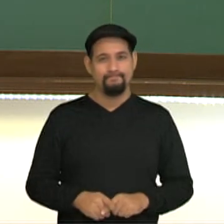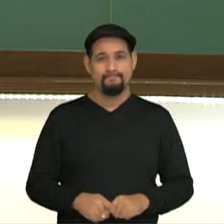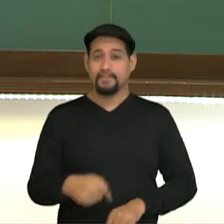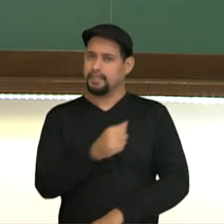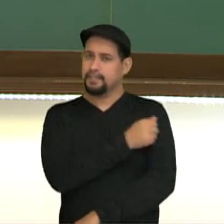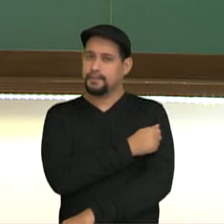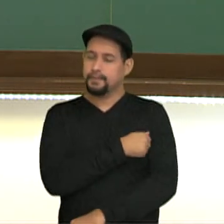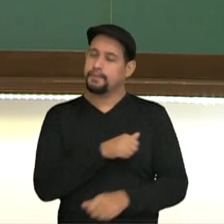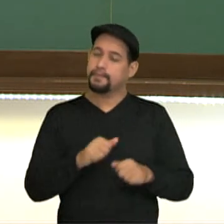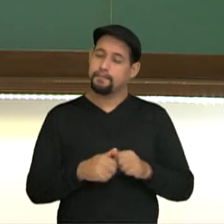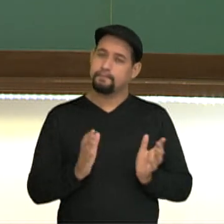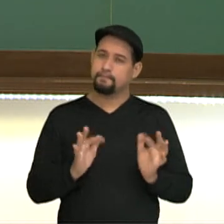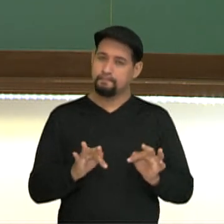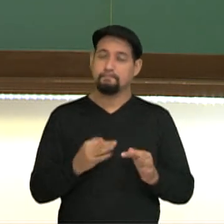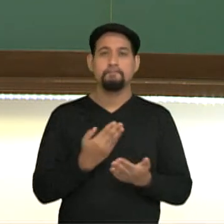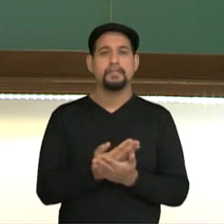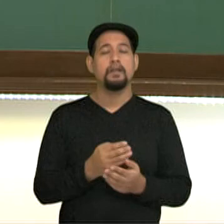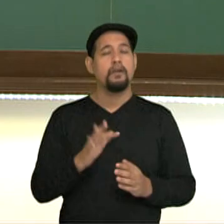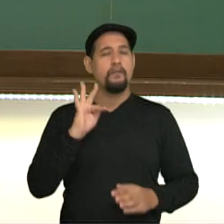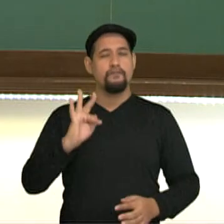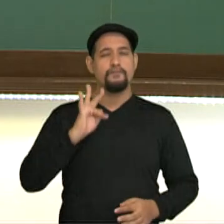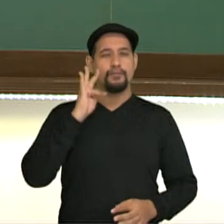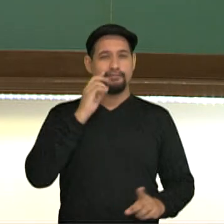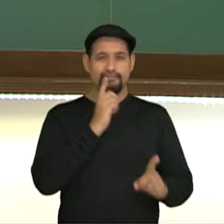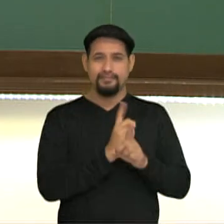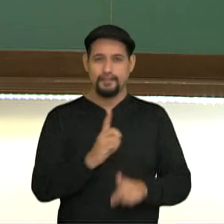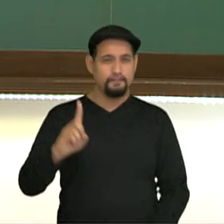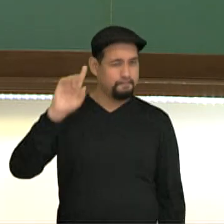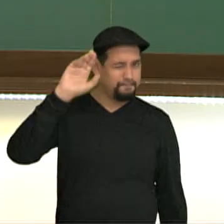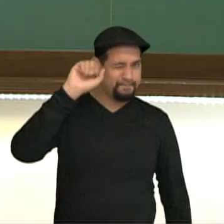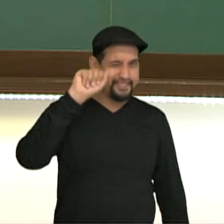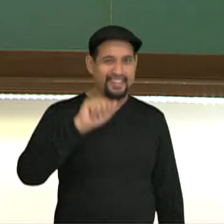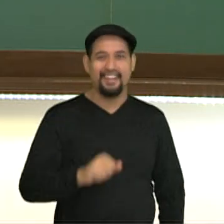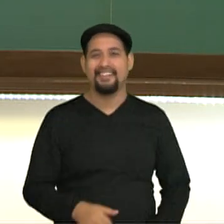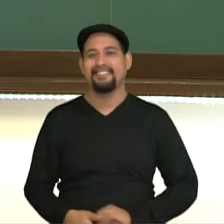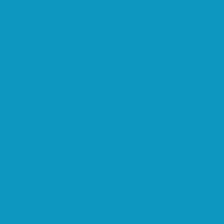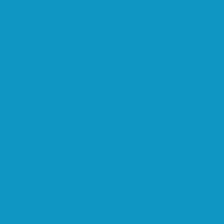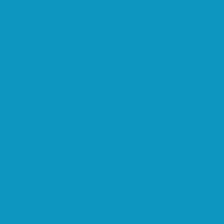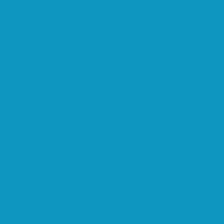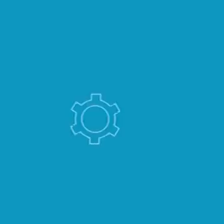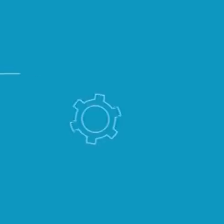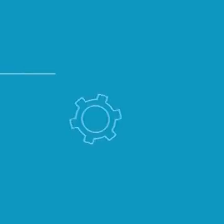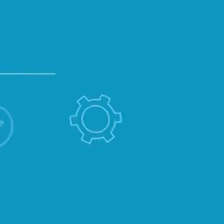Students, ficamos por aqui. Nos vemos na próxima aula and see ya. Bye bye.